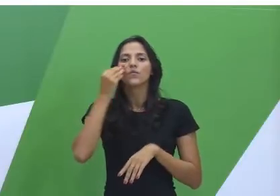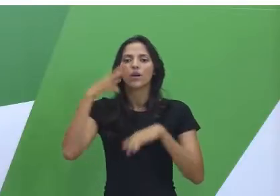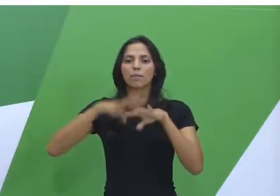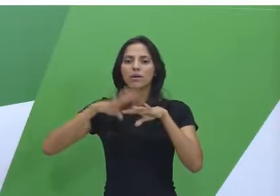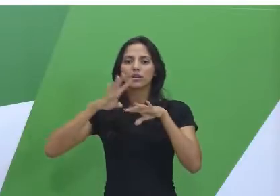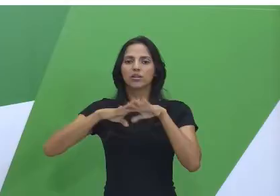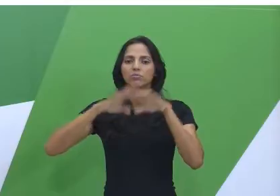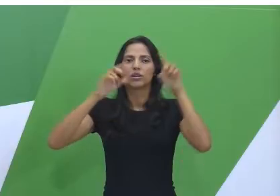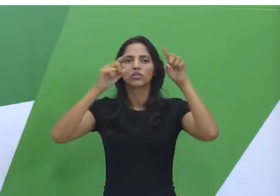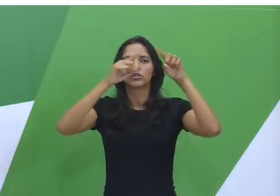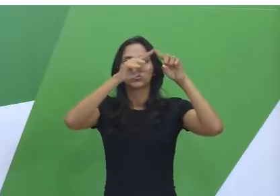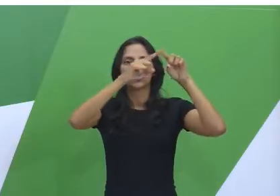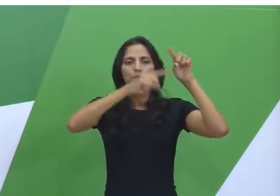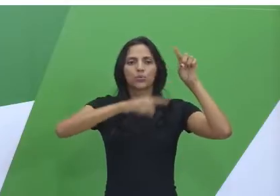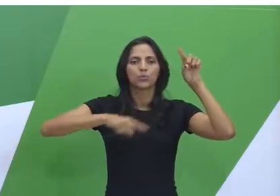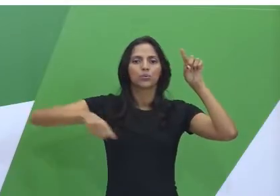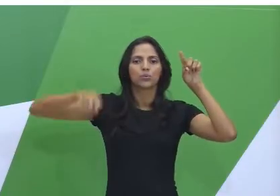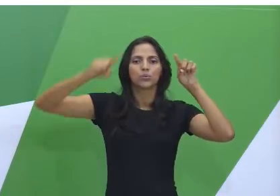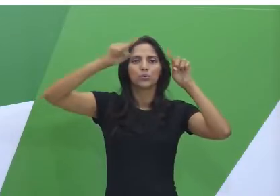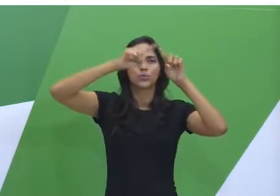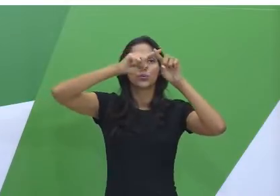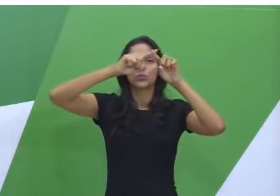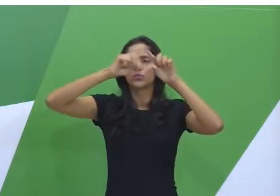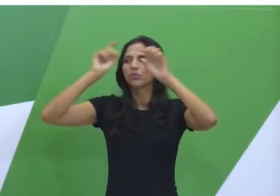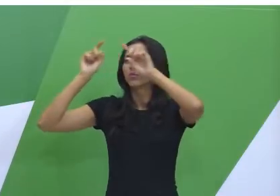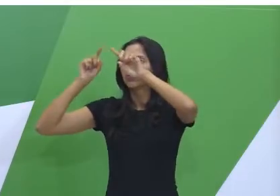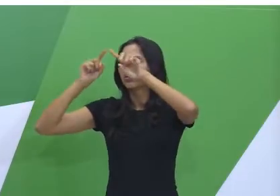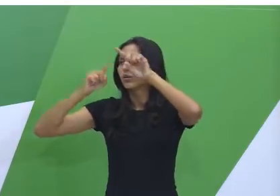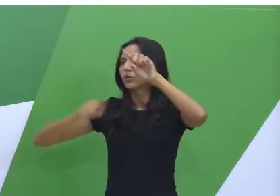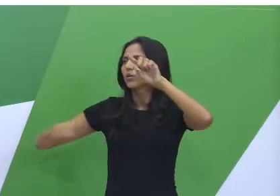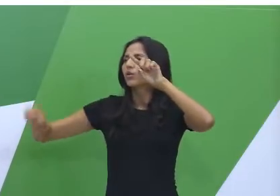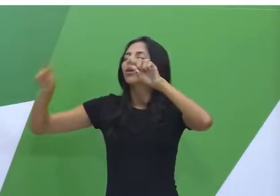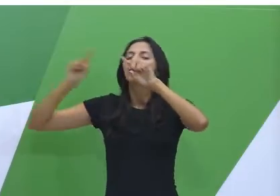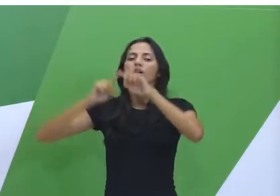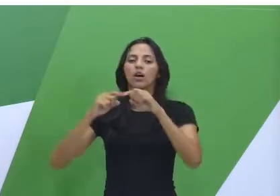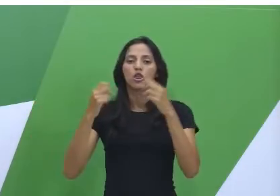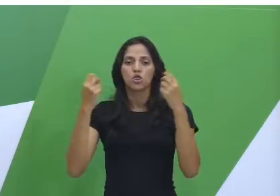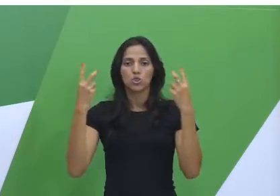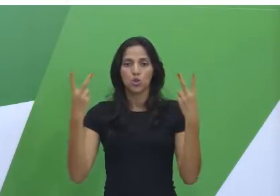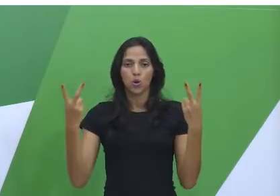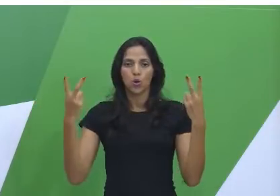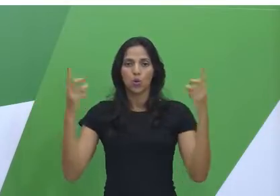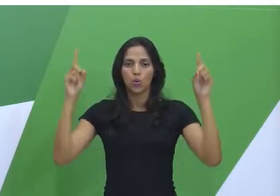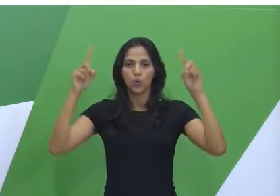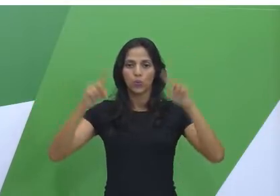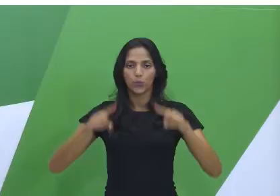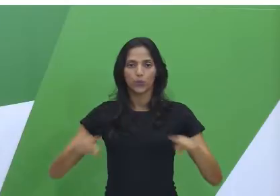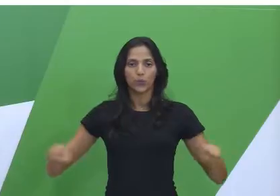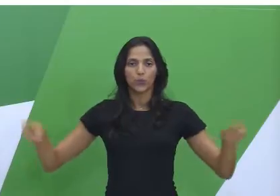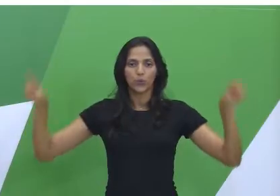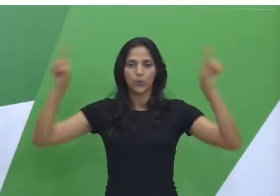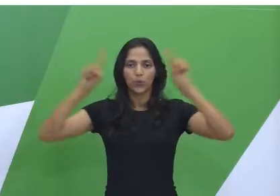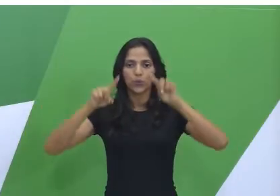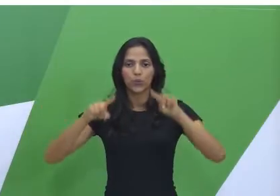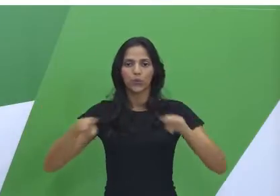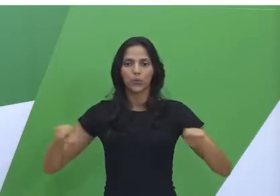matemática geometricamente. Olha. Então, nessa indicação, convencionamos assinalar os arcos no sentido anti-horário. Essa